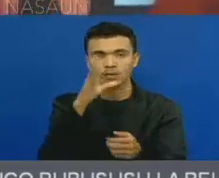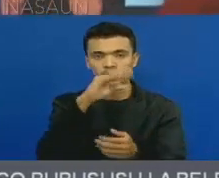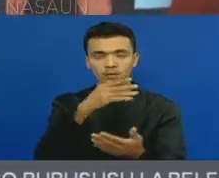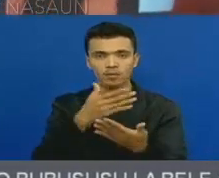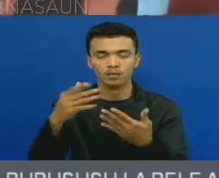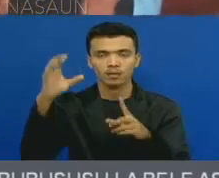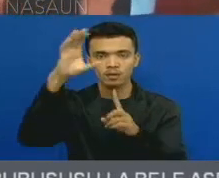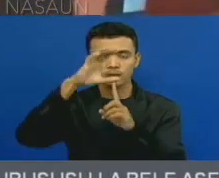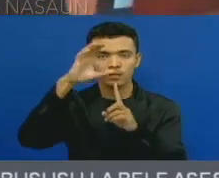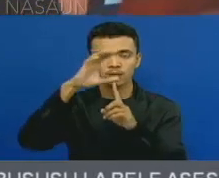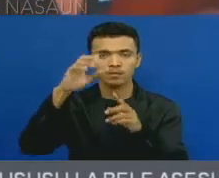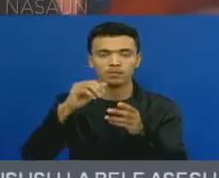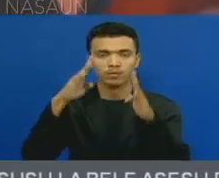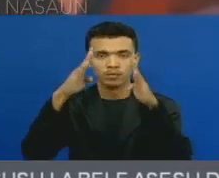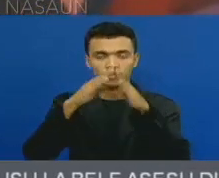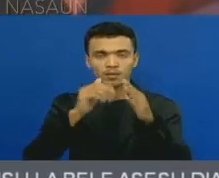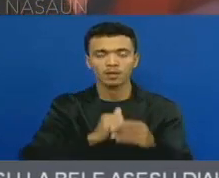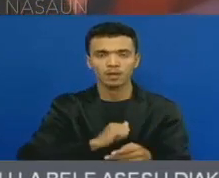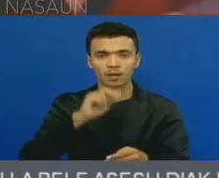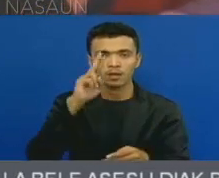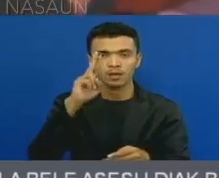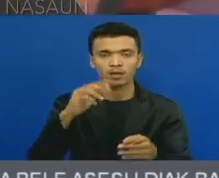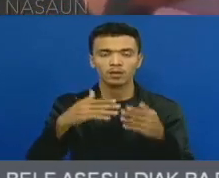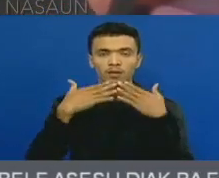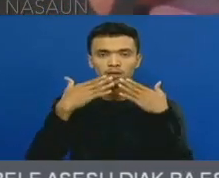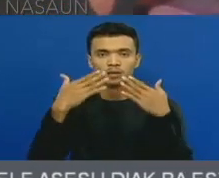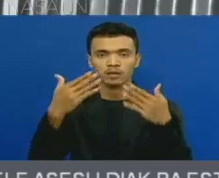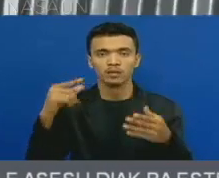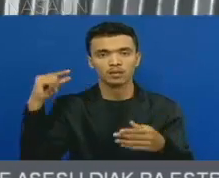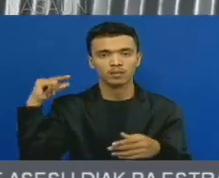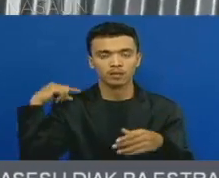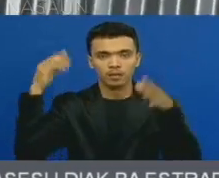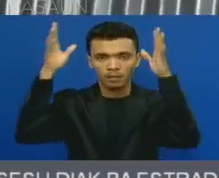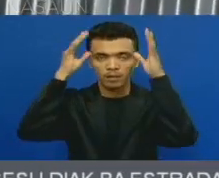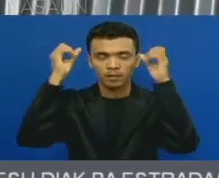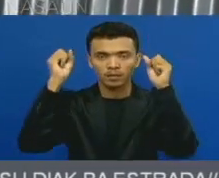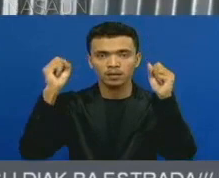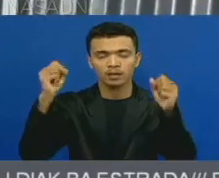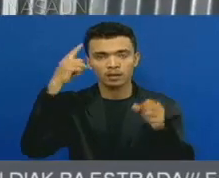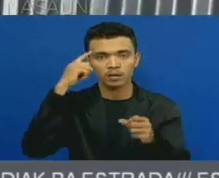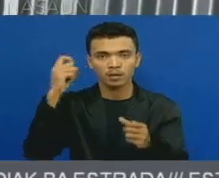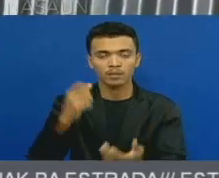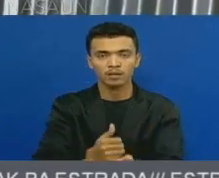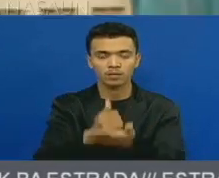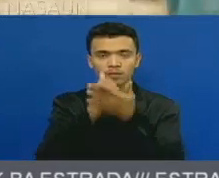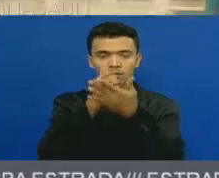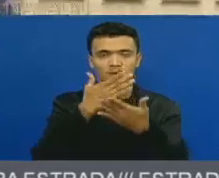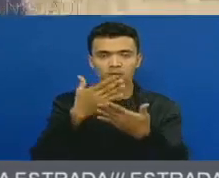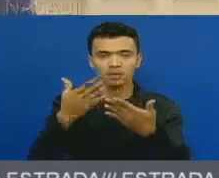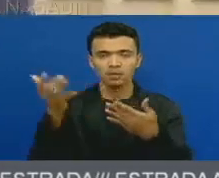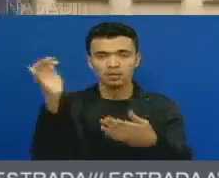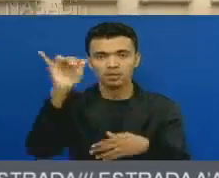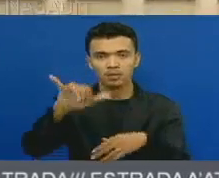Sefi dormitorio Uma Dame Aileu Nicolau Pereira agradece ba gabinete presidente republika tamba apoio ona ne sidadi ne